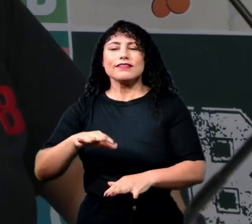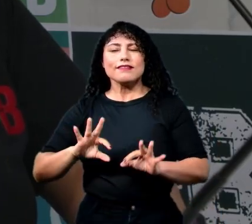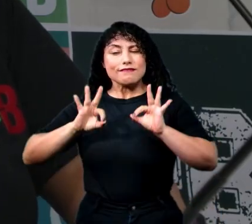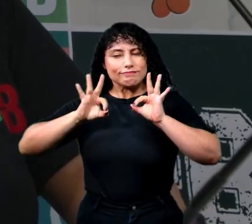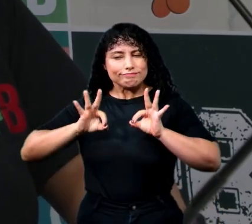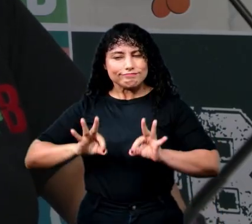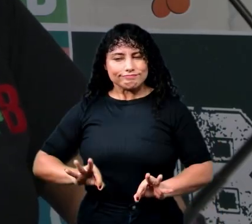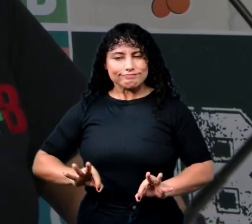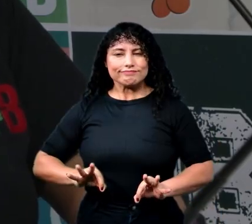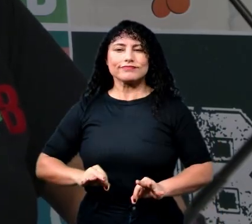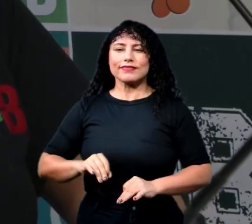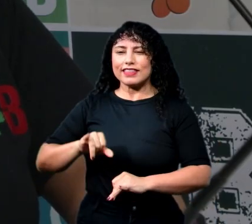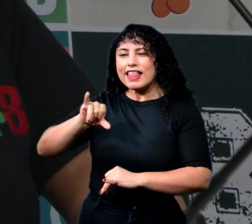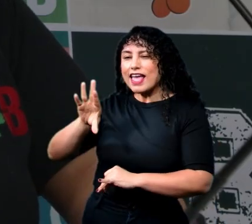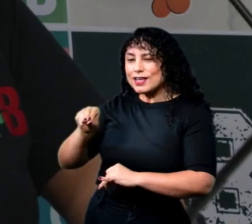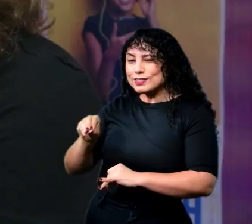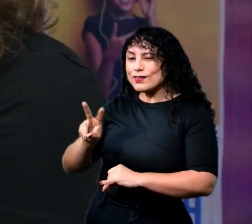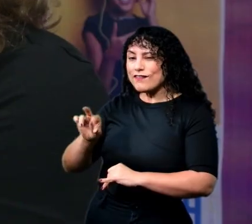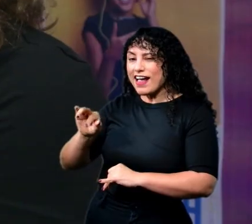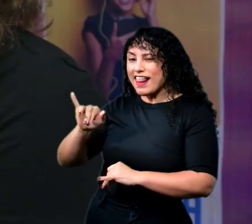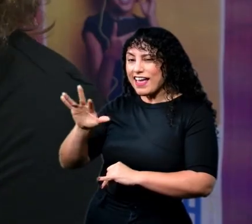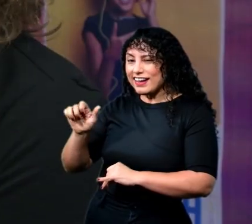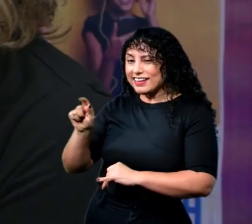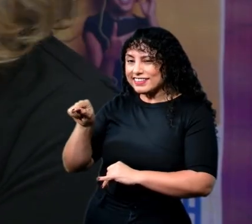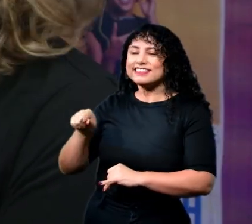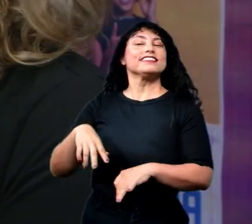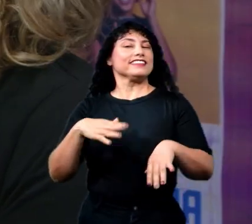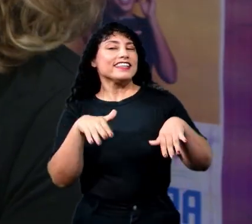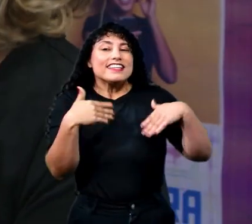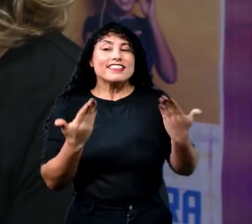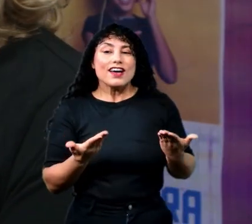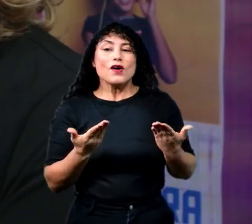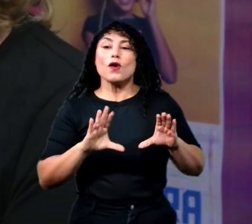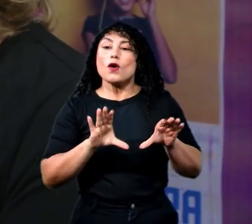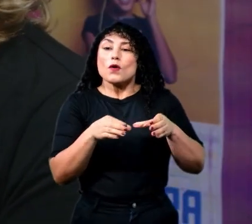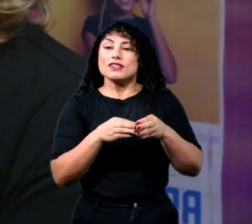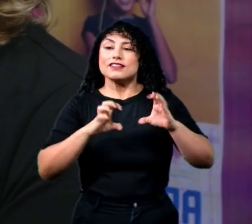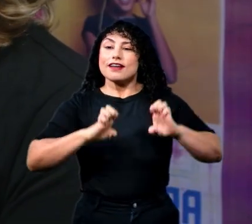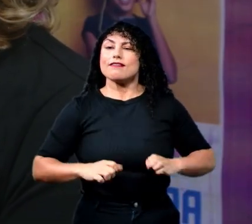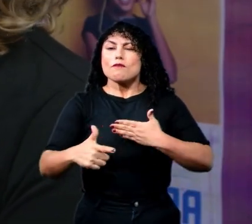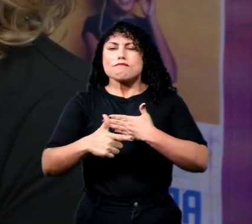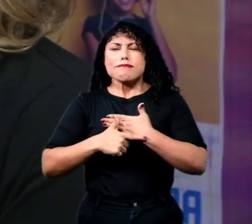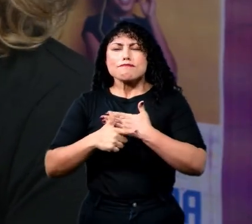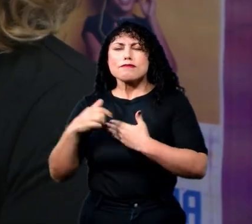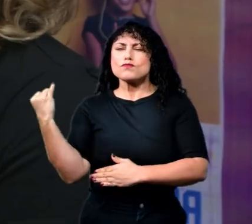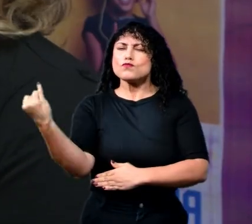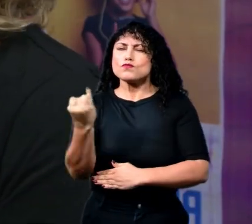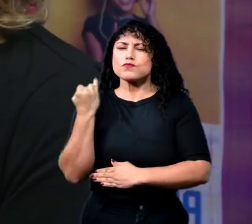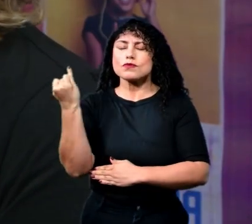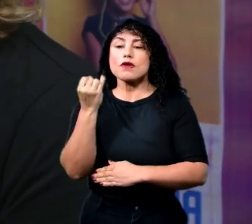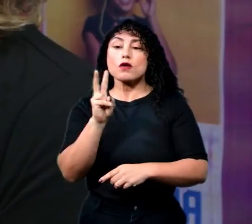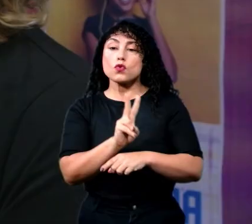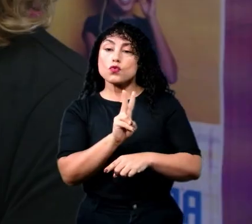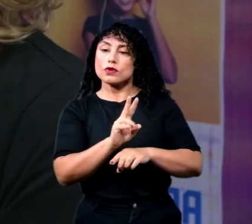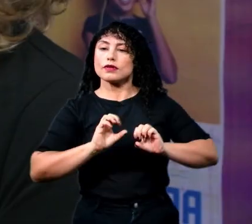né? É isso, Valéria? Isso. Então, a comissão de ética tem um papel fundamental mais preventivo